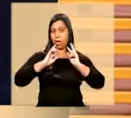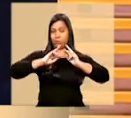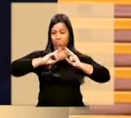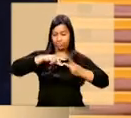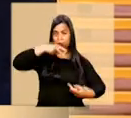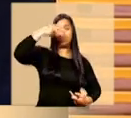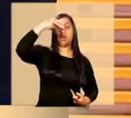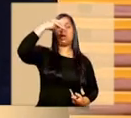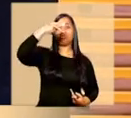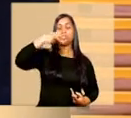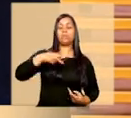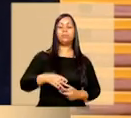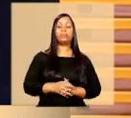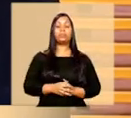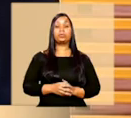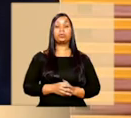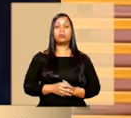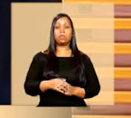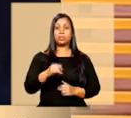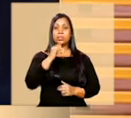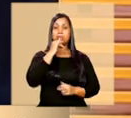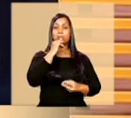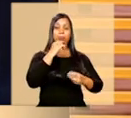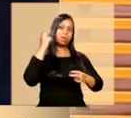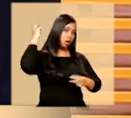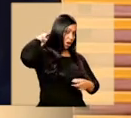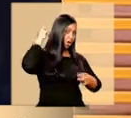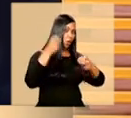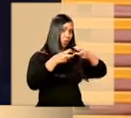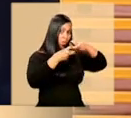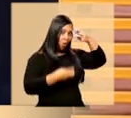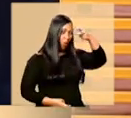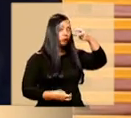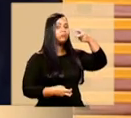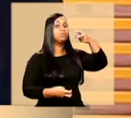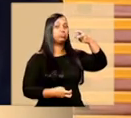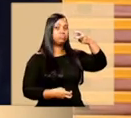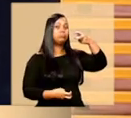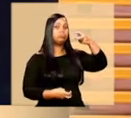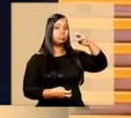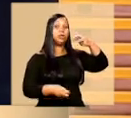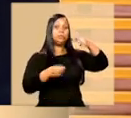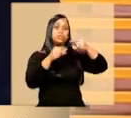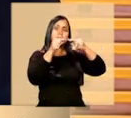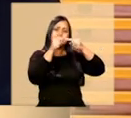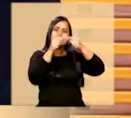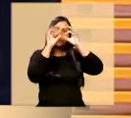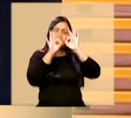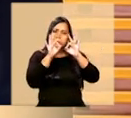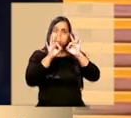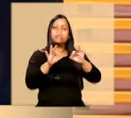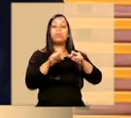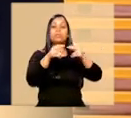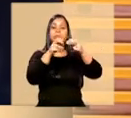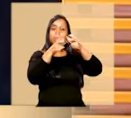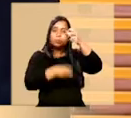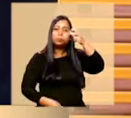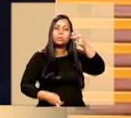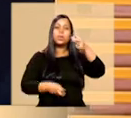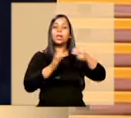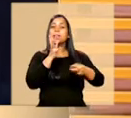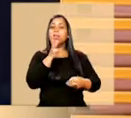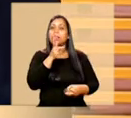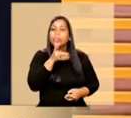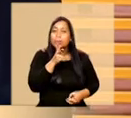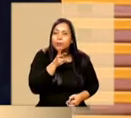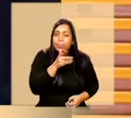genéticas, que é o HLA, que é o exame que a gente faz. Na medula óssea, é um órgão que tem muita rejeição, então tem que ser idêntico. Por isso que na medula você vê que